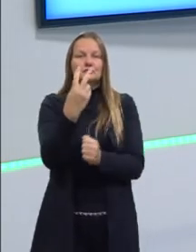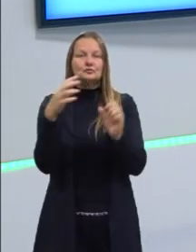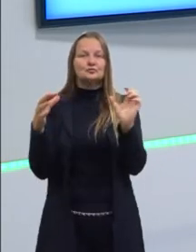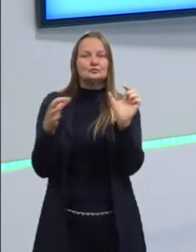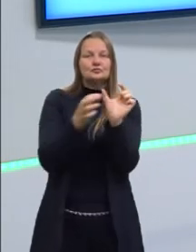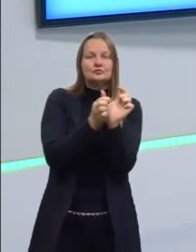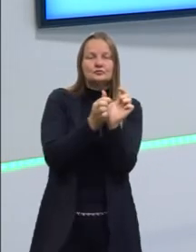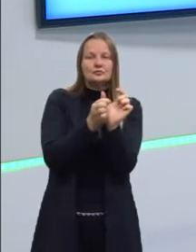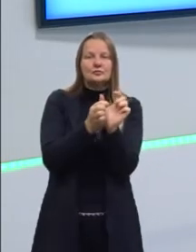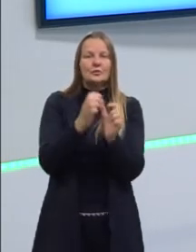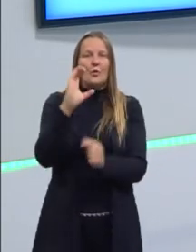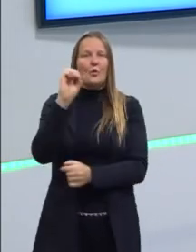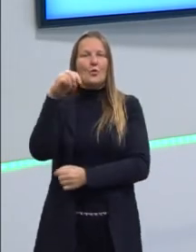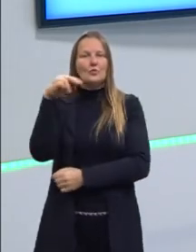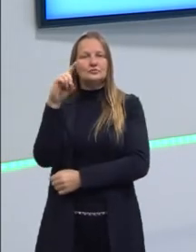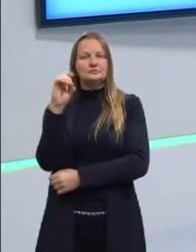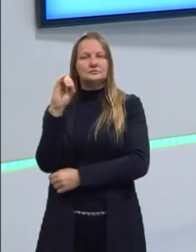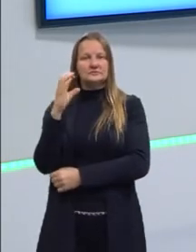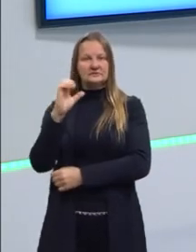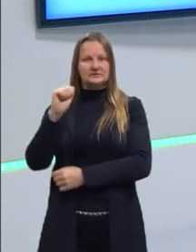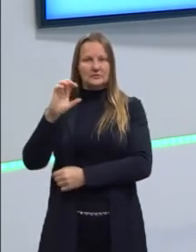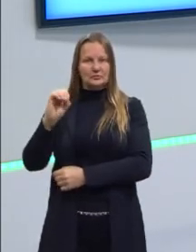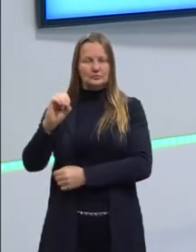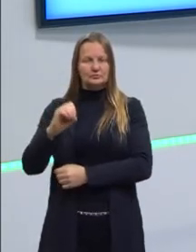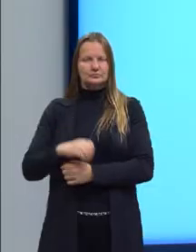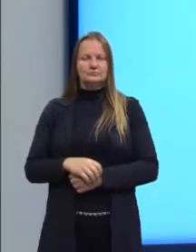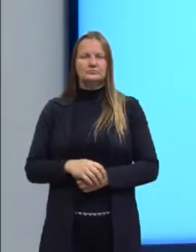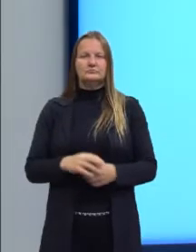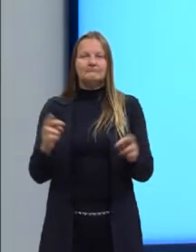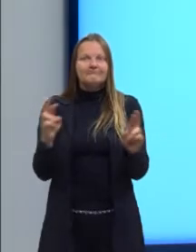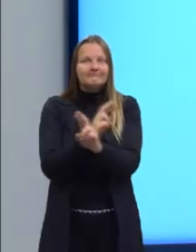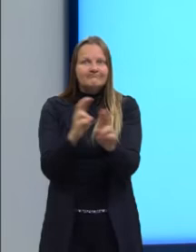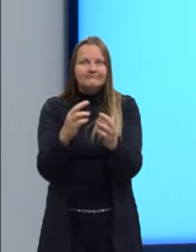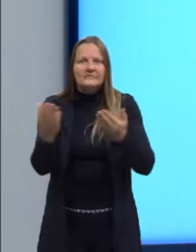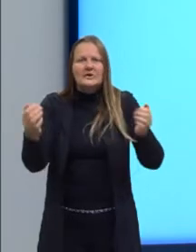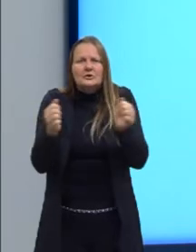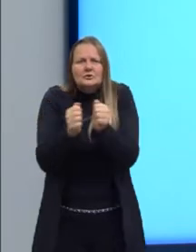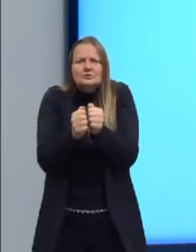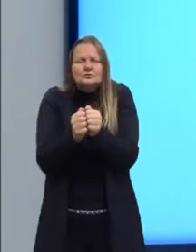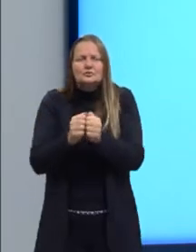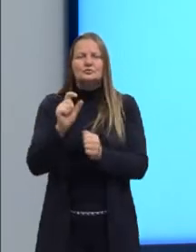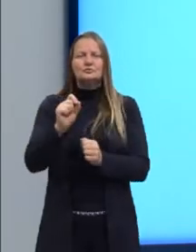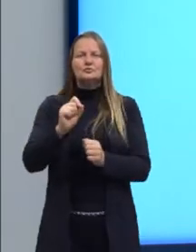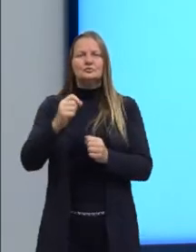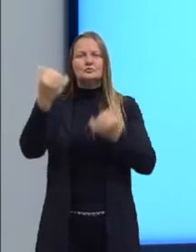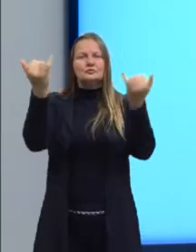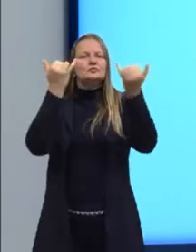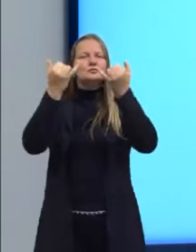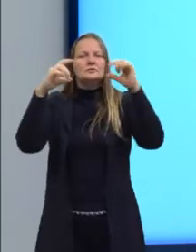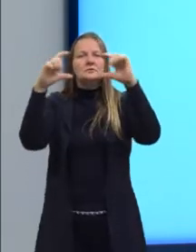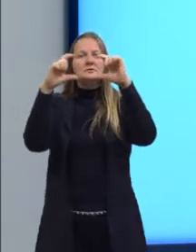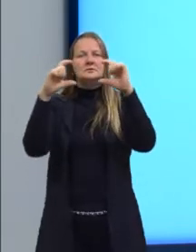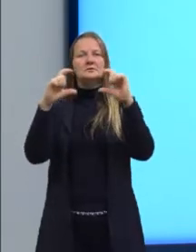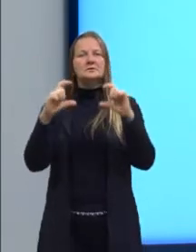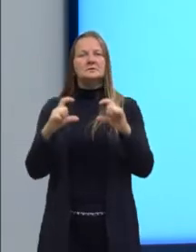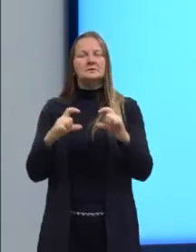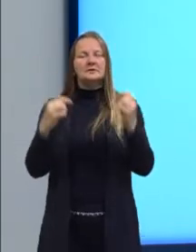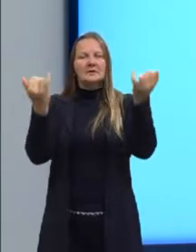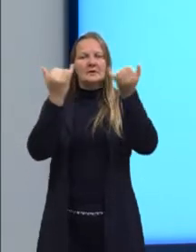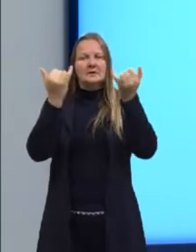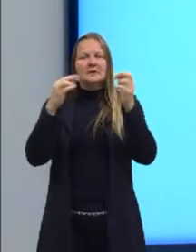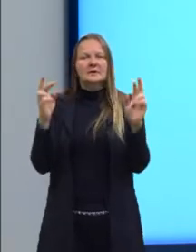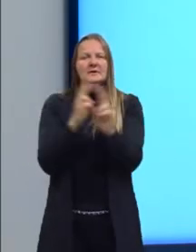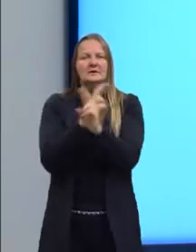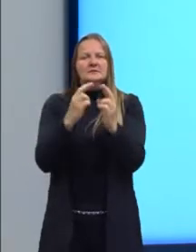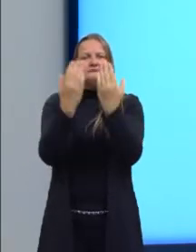de uma condição eles vão estabelecer ali juntos nos enunciados uma relação que a gente faz